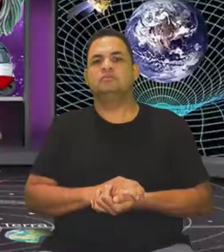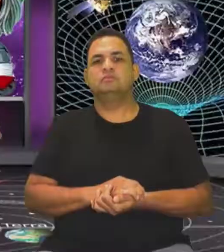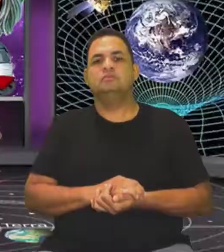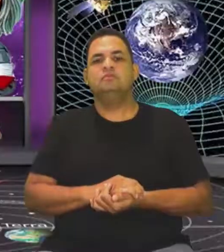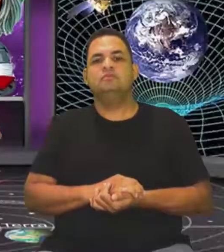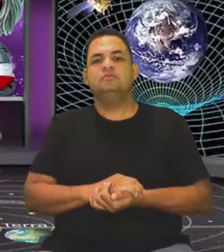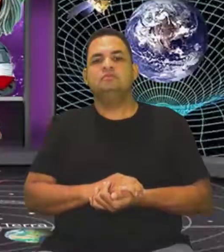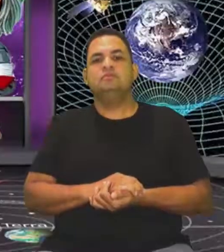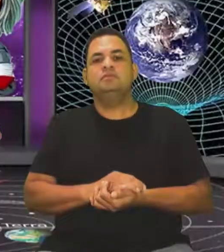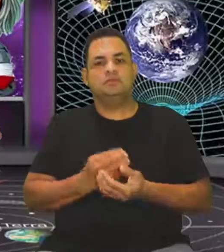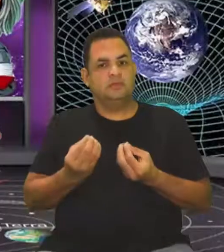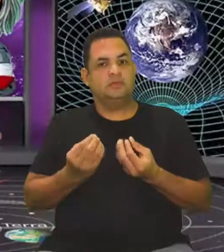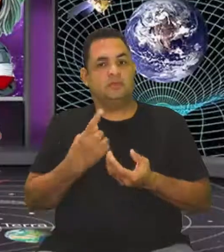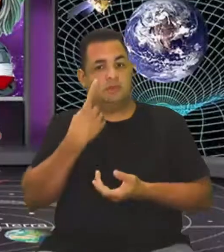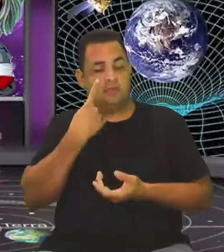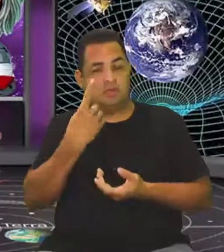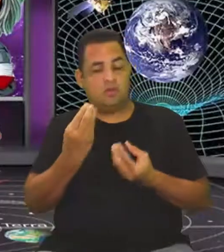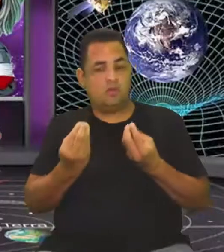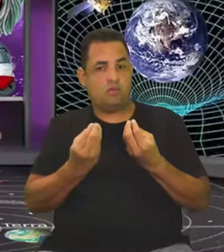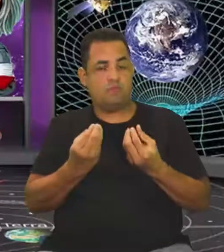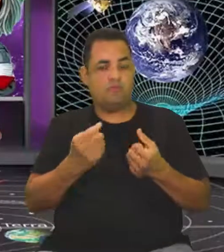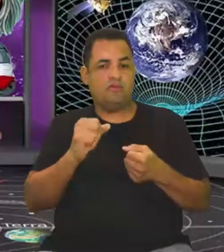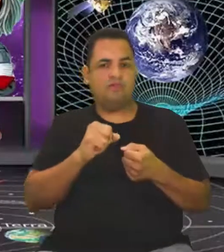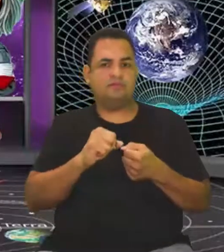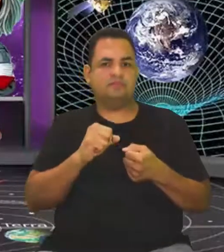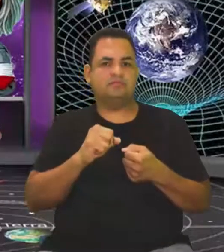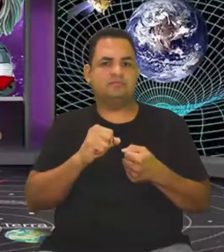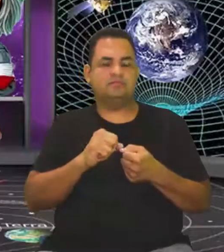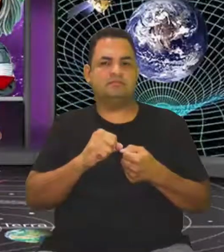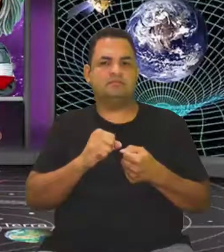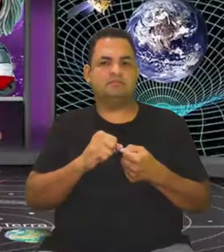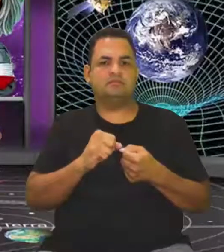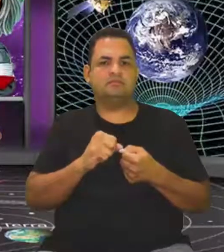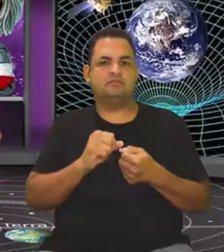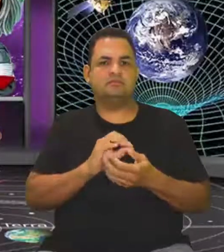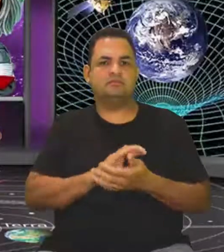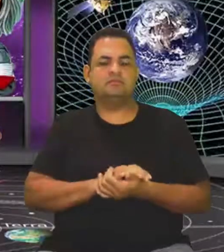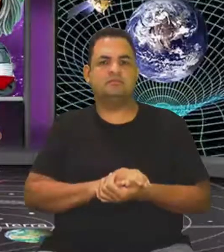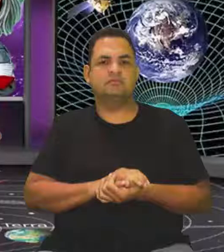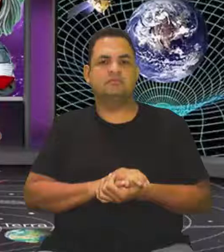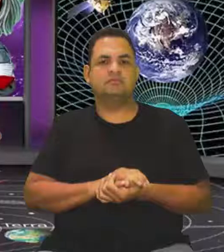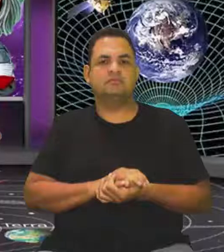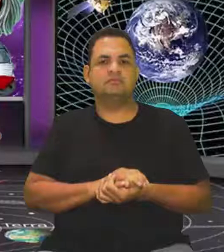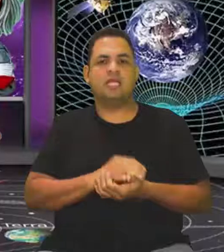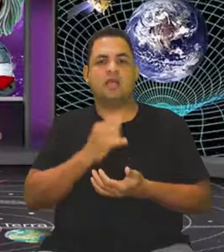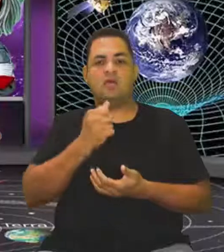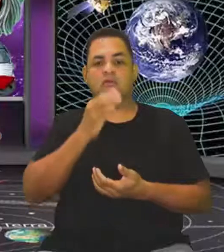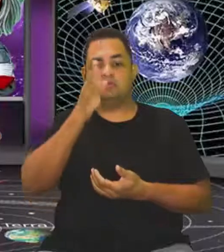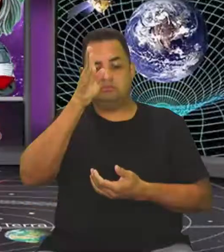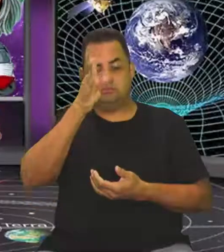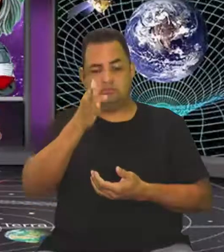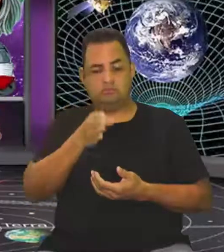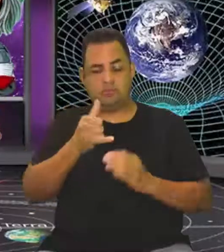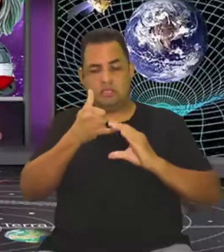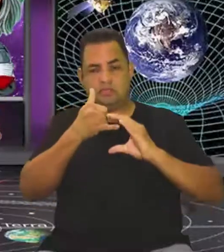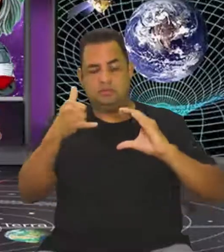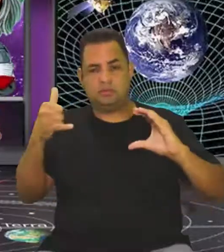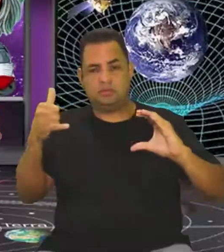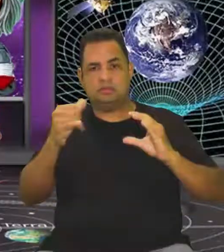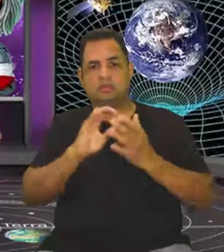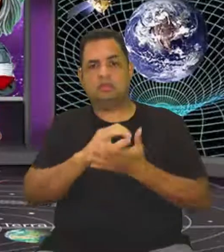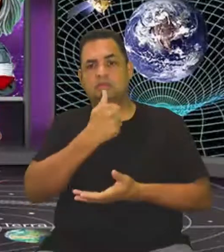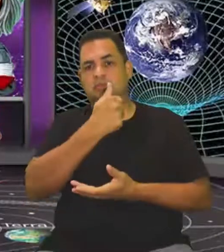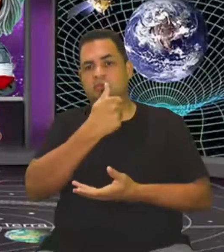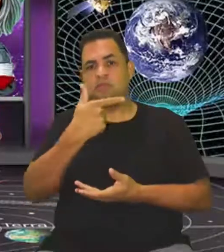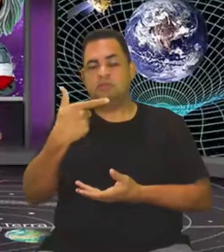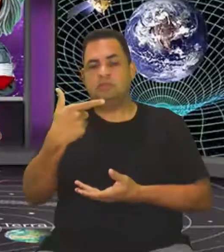ali, pessoal, como é que faz? Então nós vimos, ó, eu sei que a corrente que passa aqui é 12 amperes. Belezinha, né? Vocês devem ter